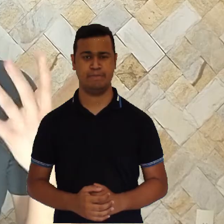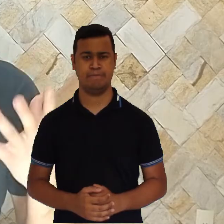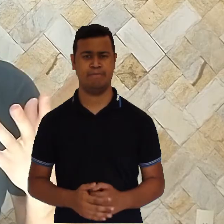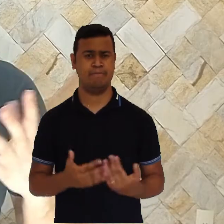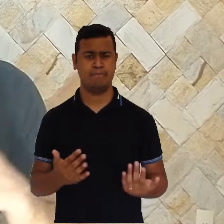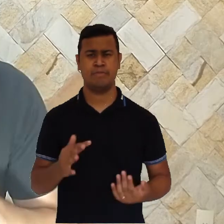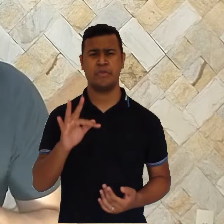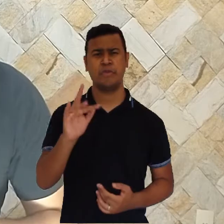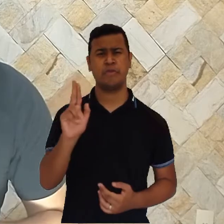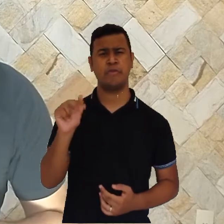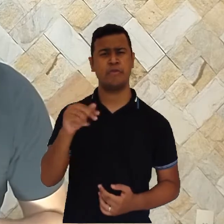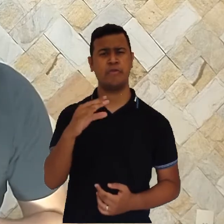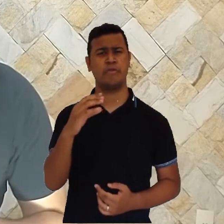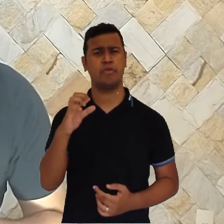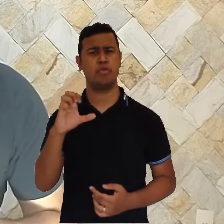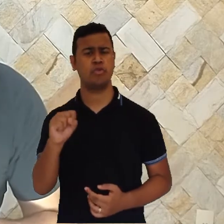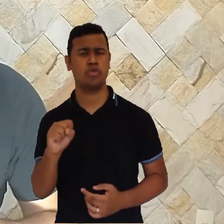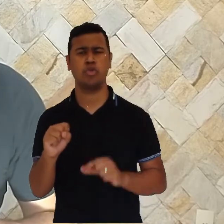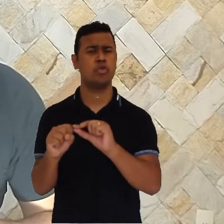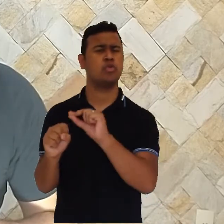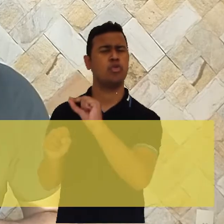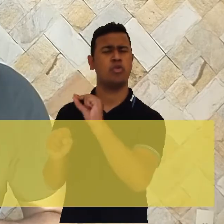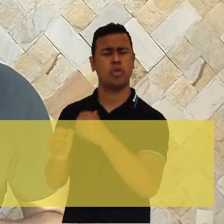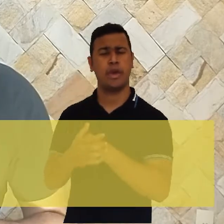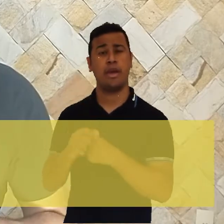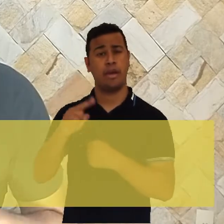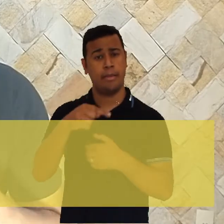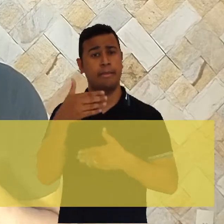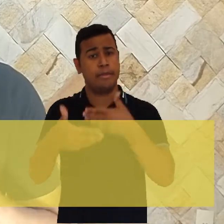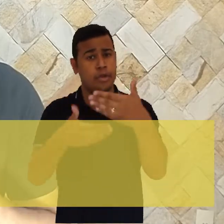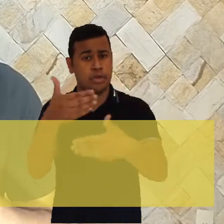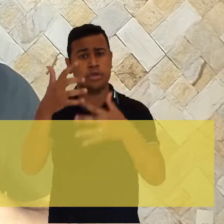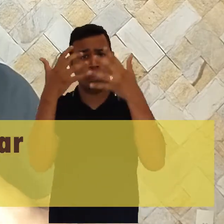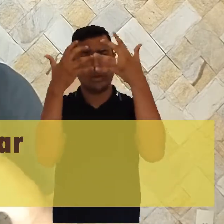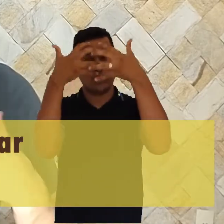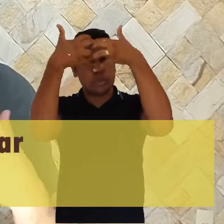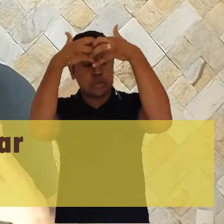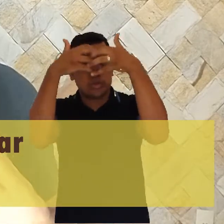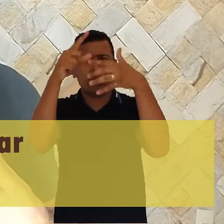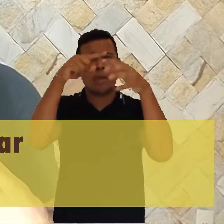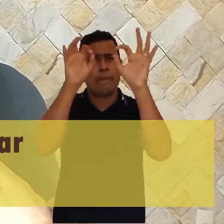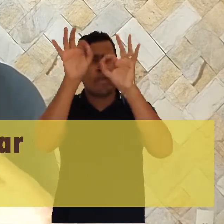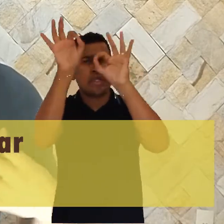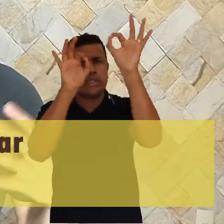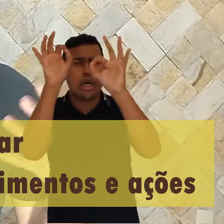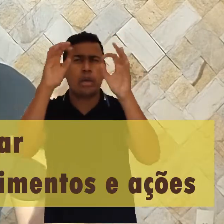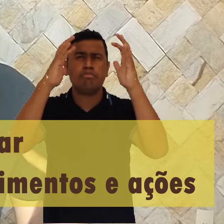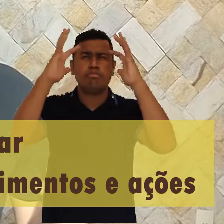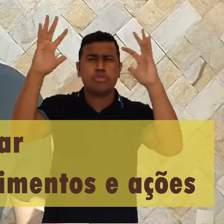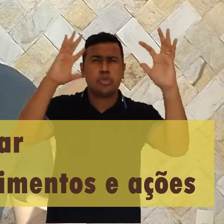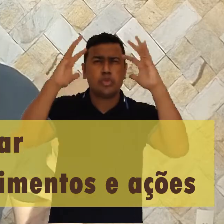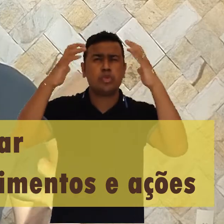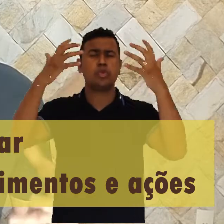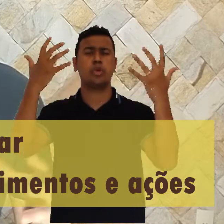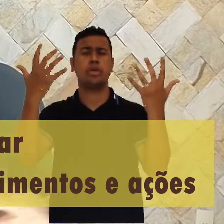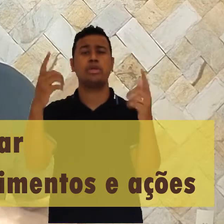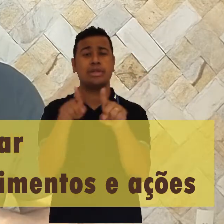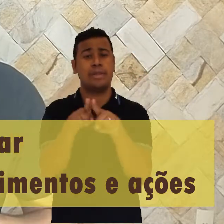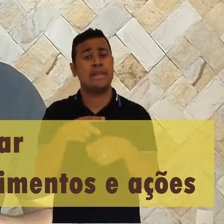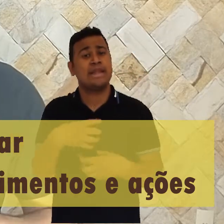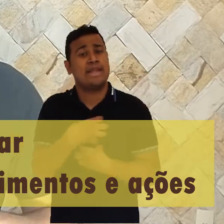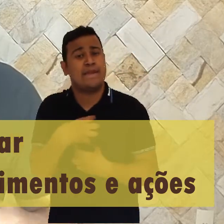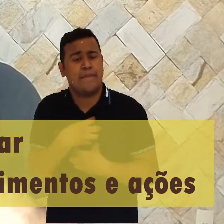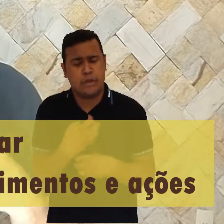As funções executivas são processos cognitivos que nos ajudam a planejar, raciocinar e também gerenciar